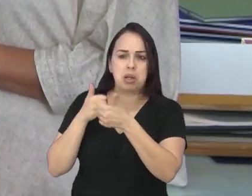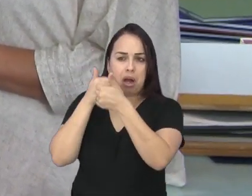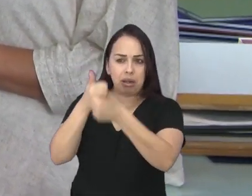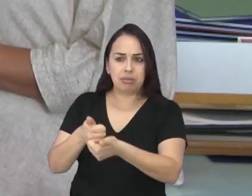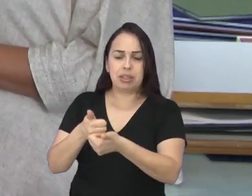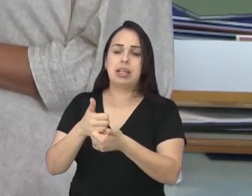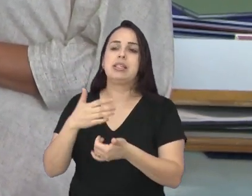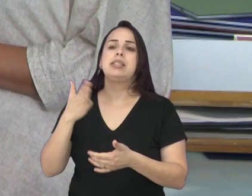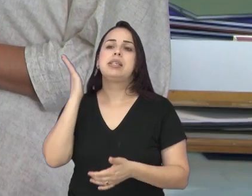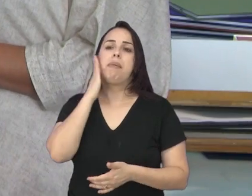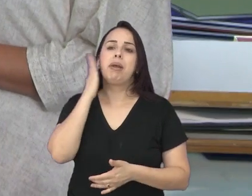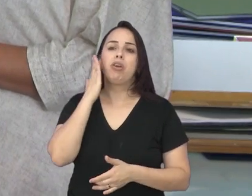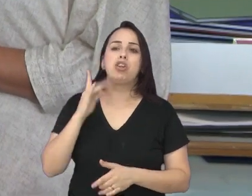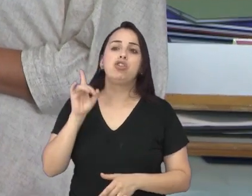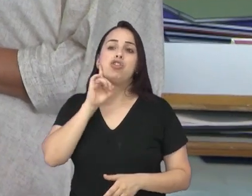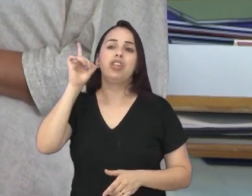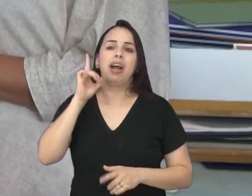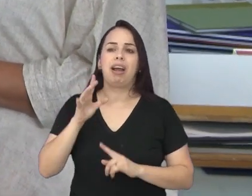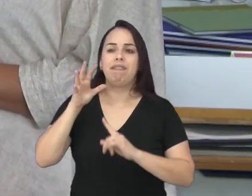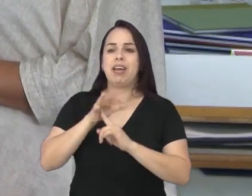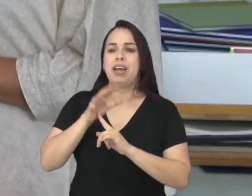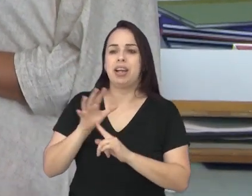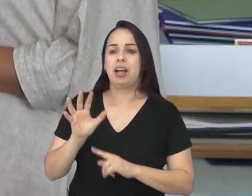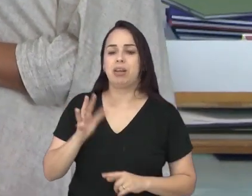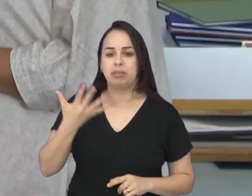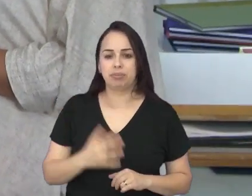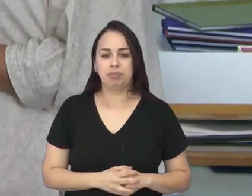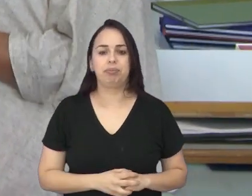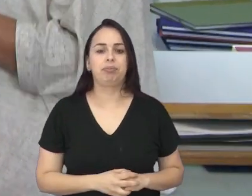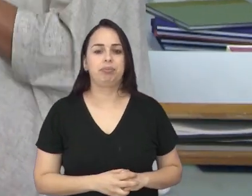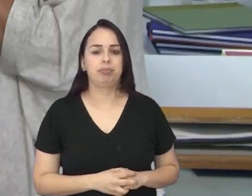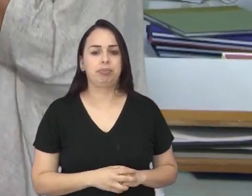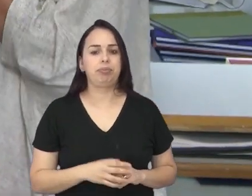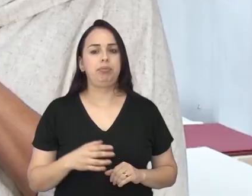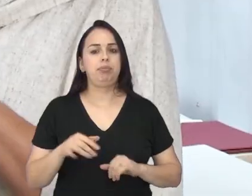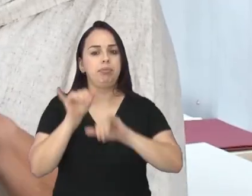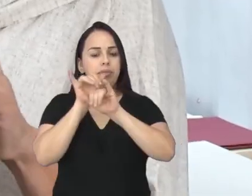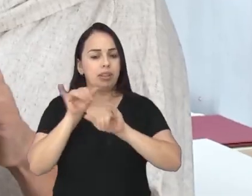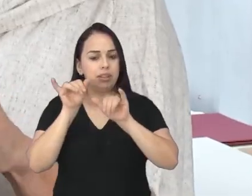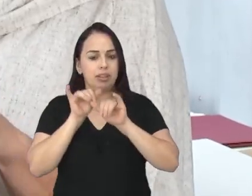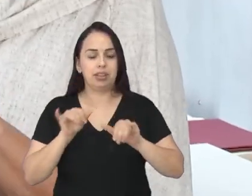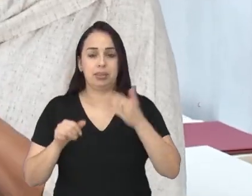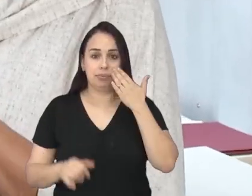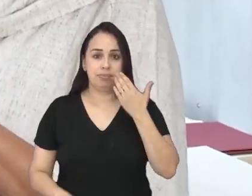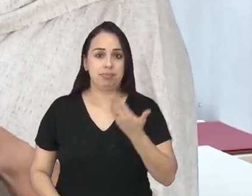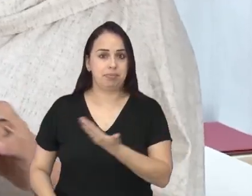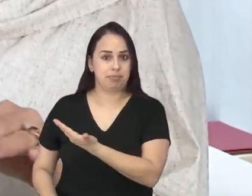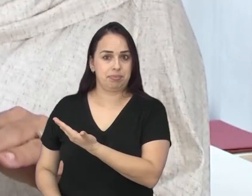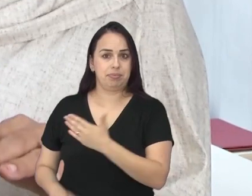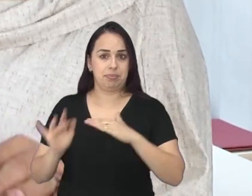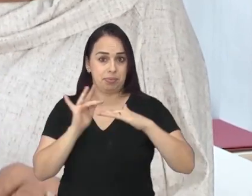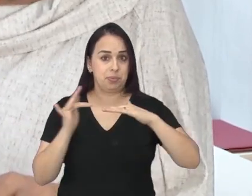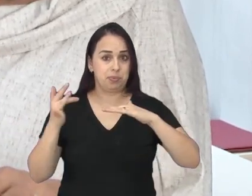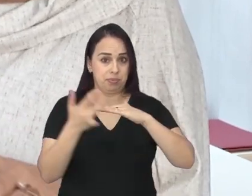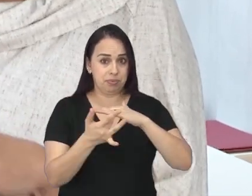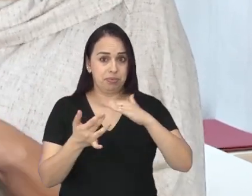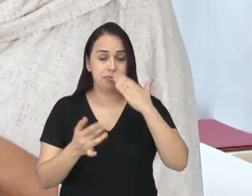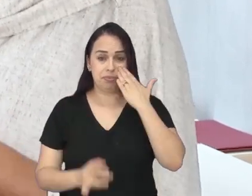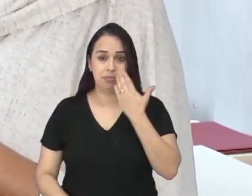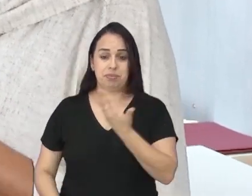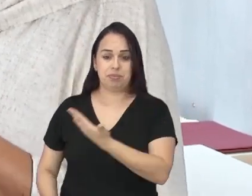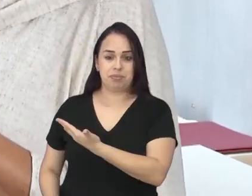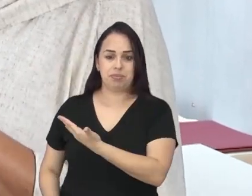Saber quando que as feiras acontecem, porque, né? O pessoal participar. A gente publica todos os eventos no Detzer